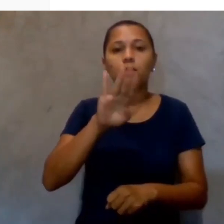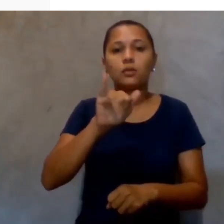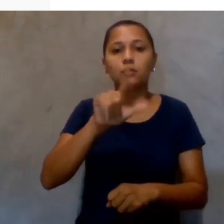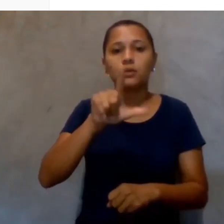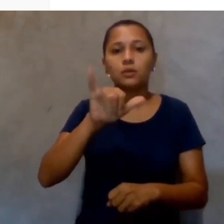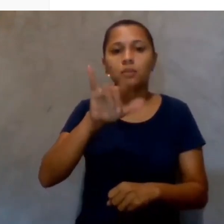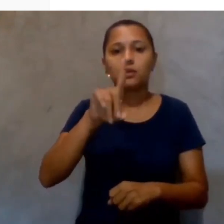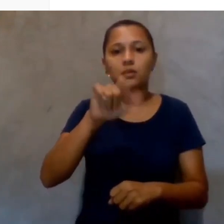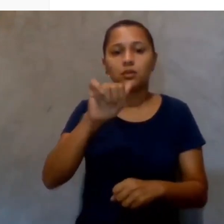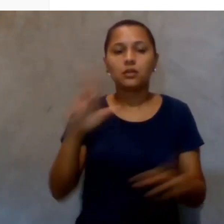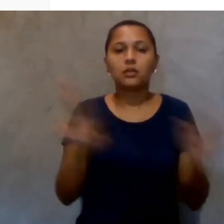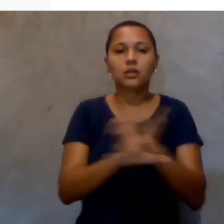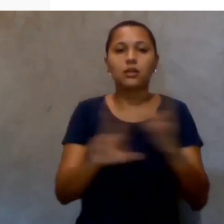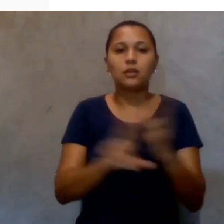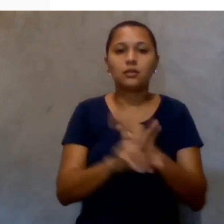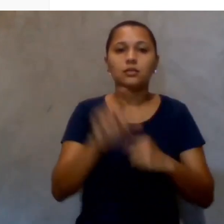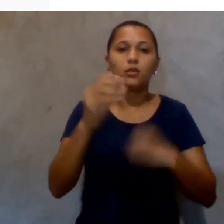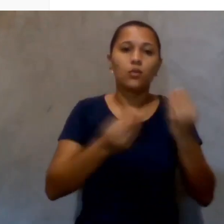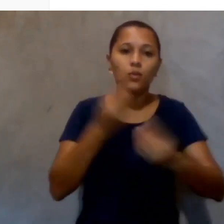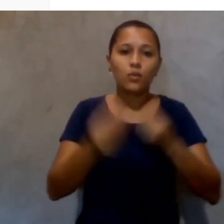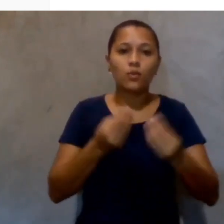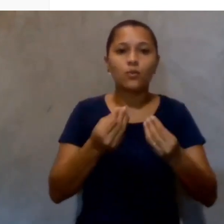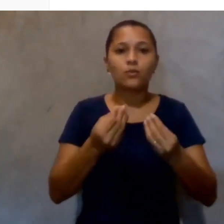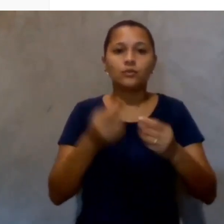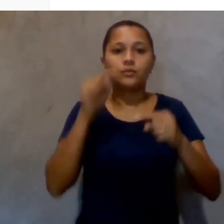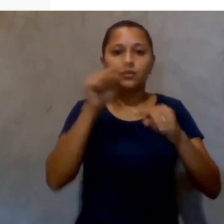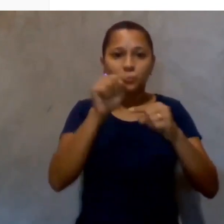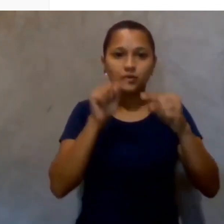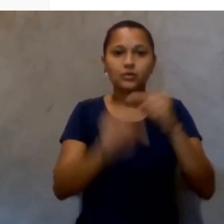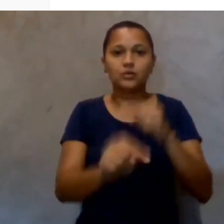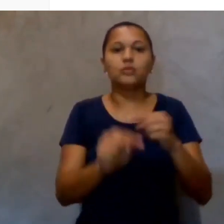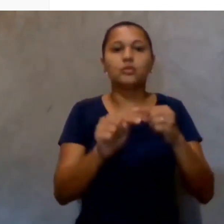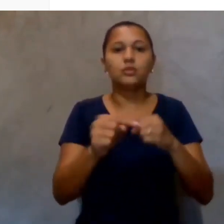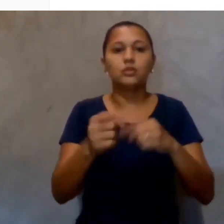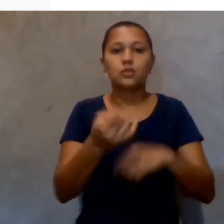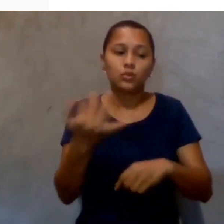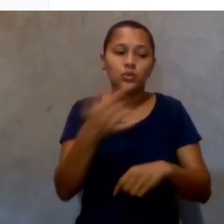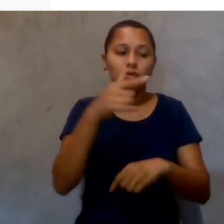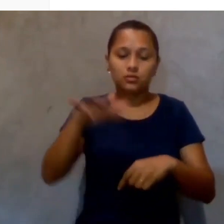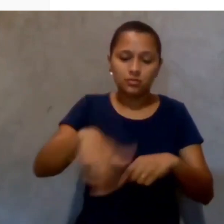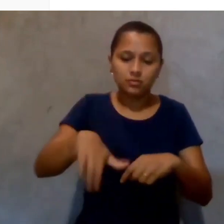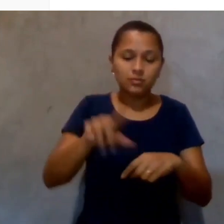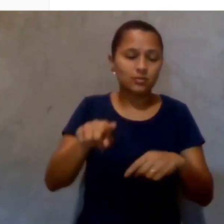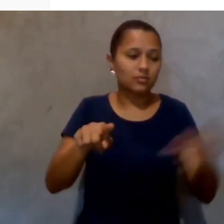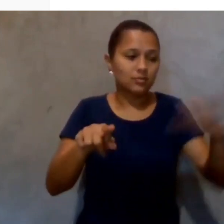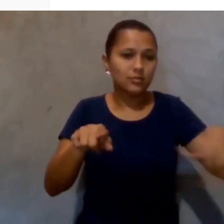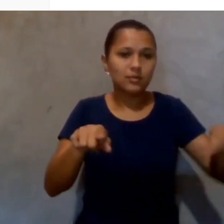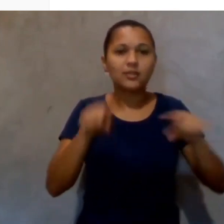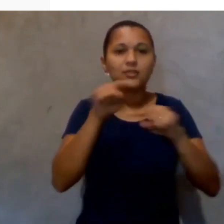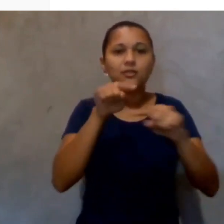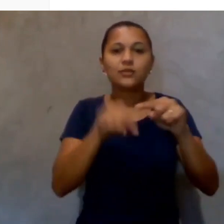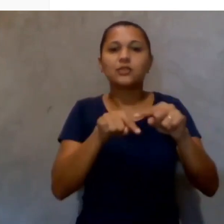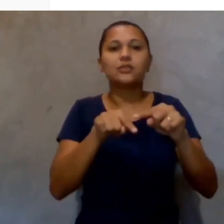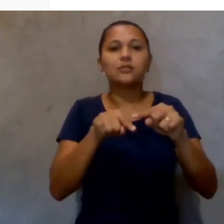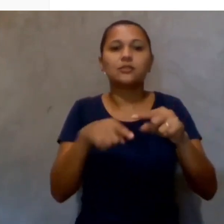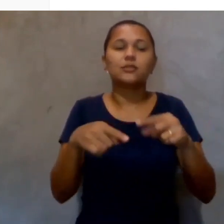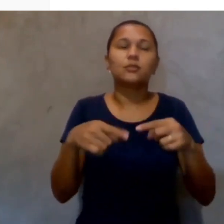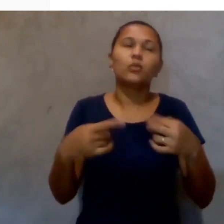então 37,5%. Então a chance de João ganhar a aposta é